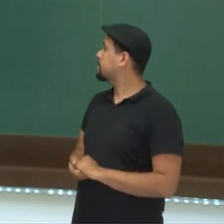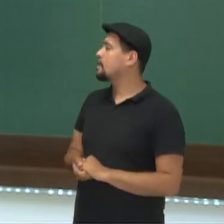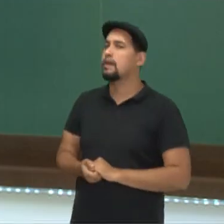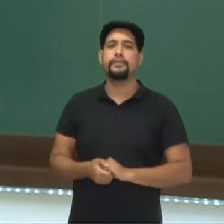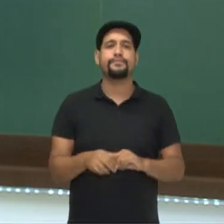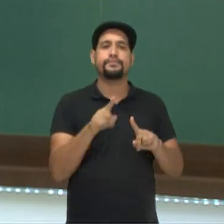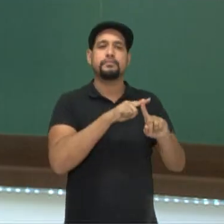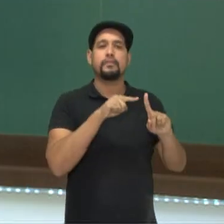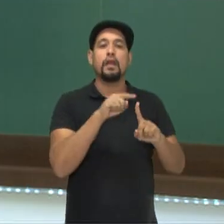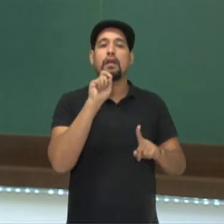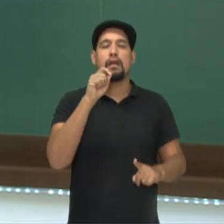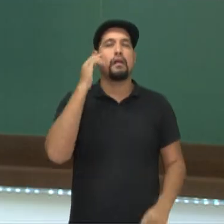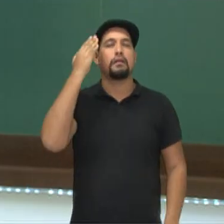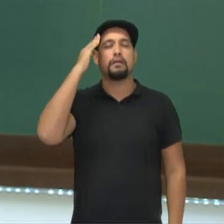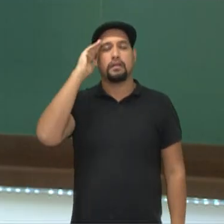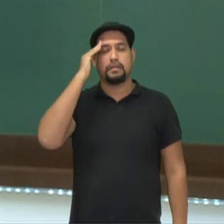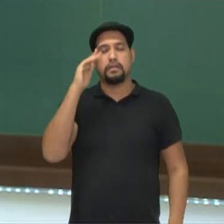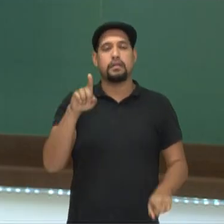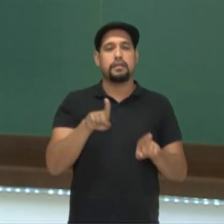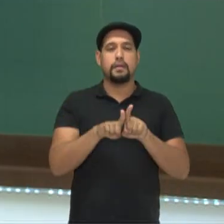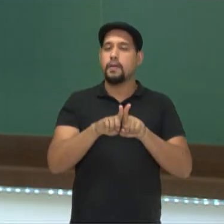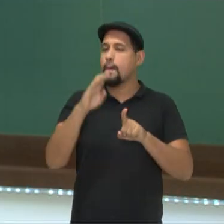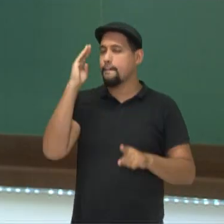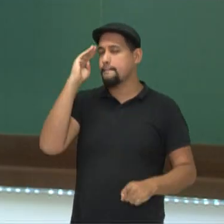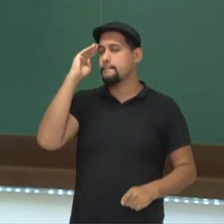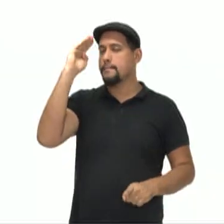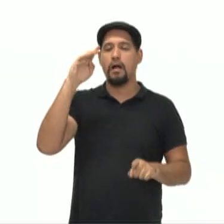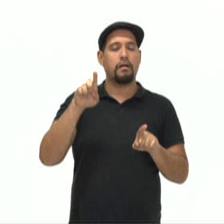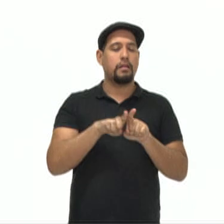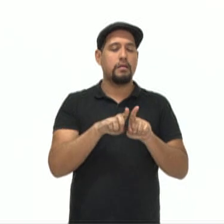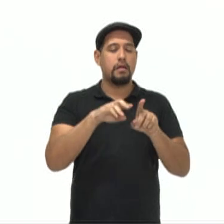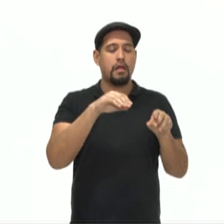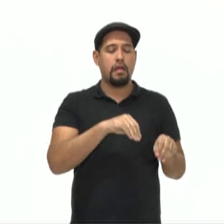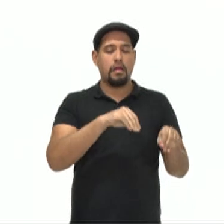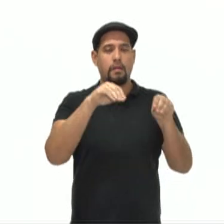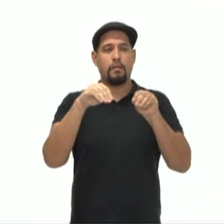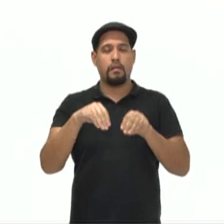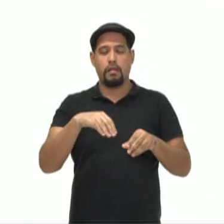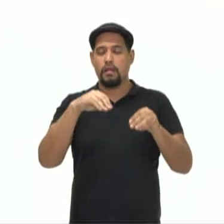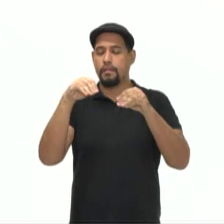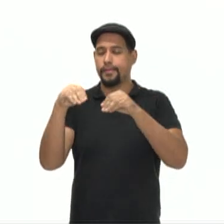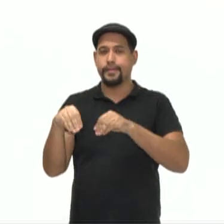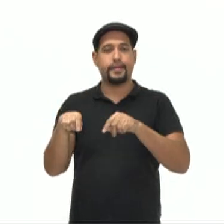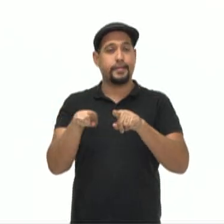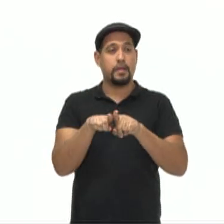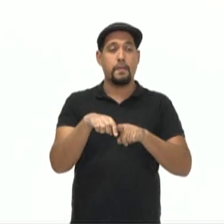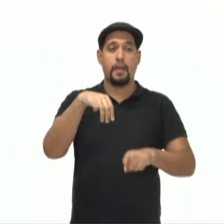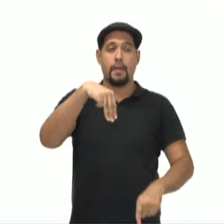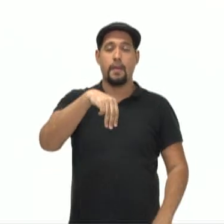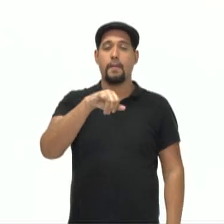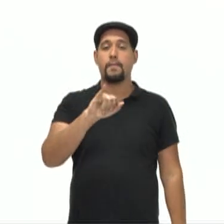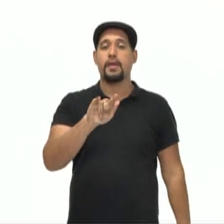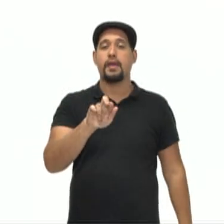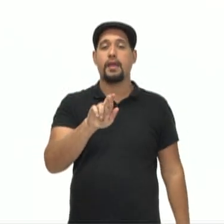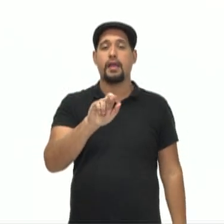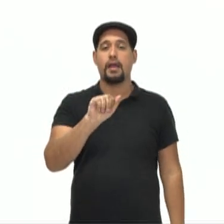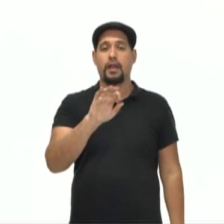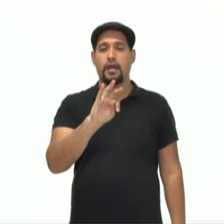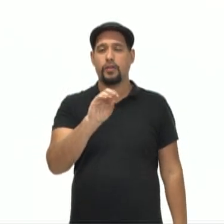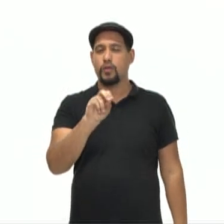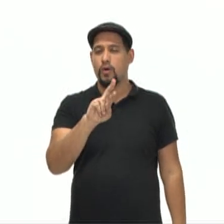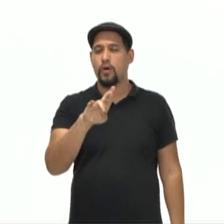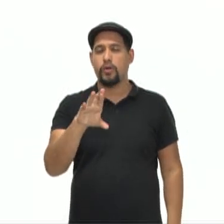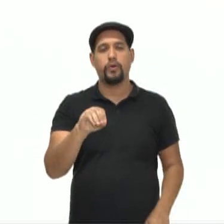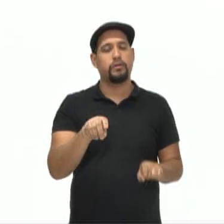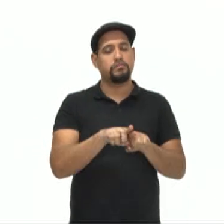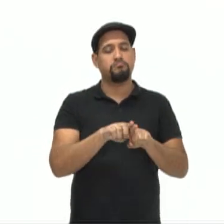Objetivo: compreender os principais fluxos migratórios ocorridos no mundo entre os séculos, destacando as